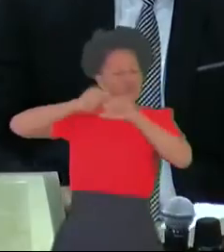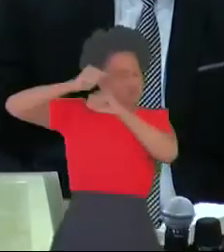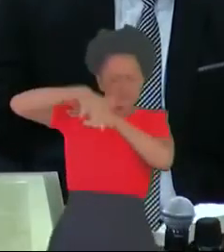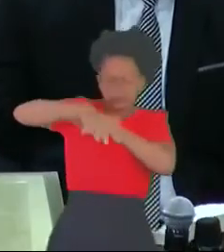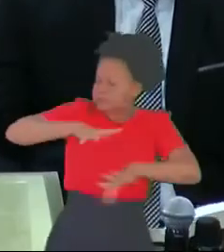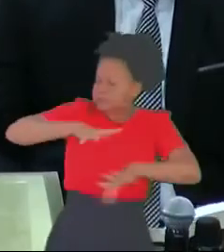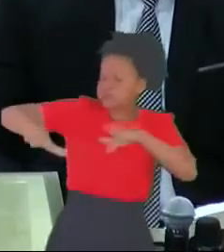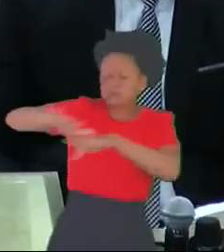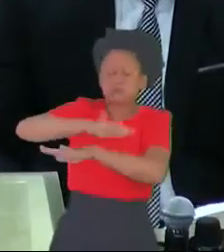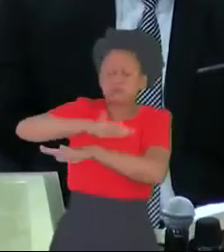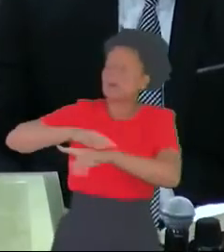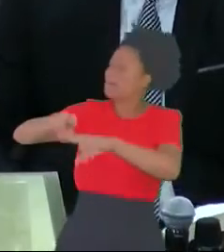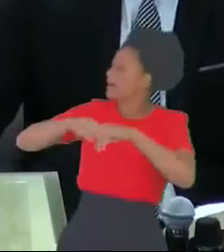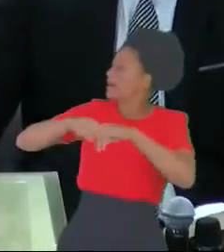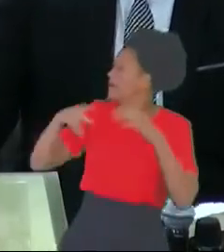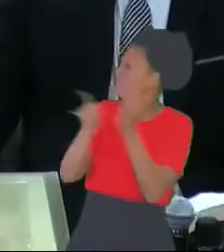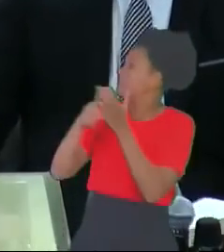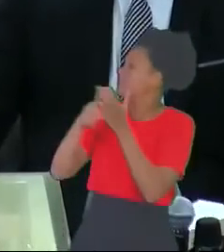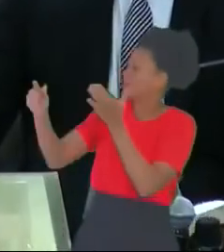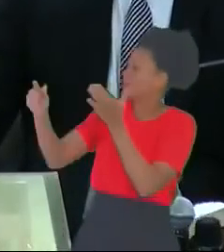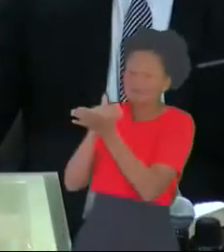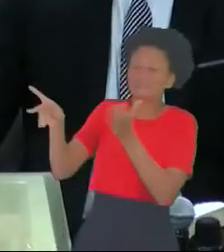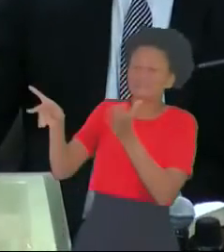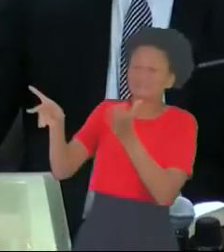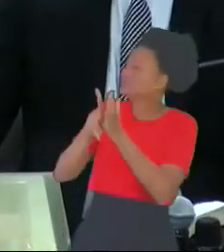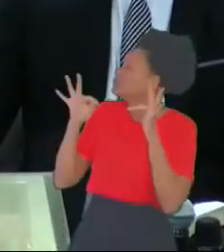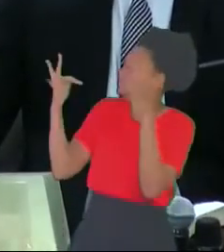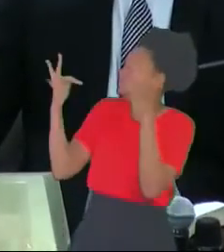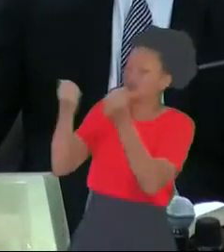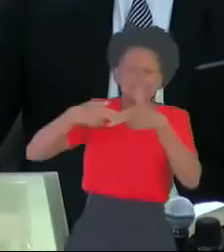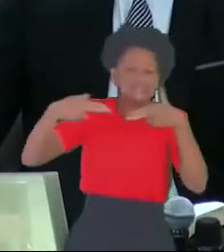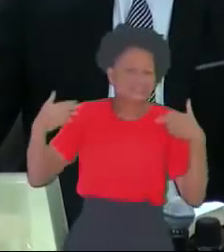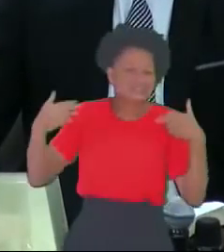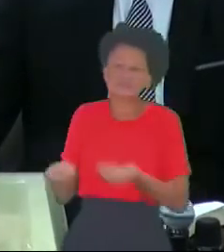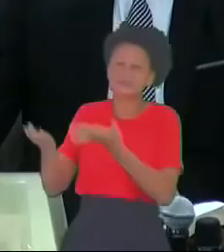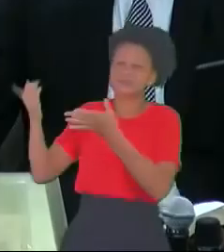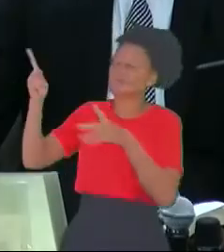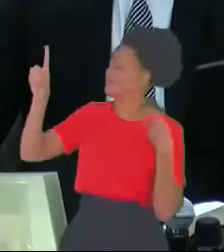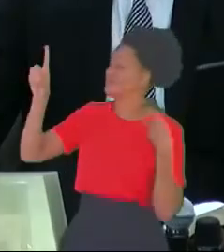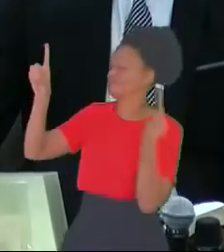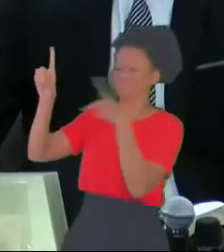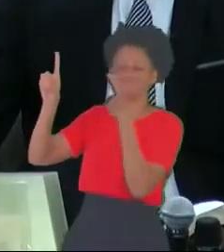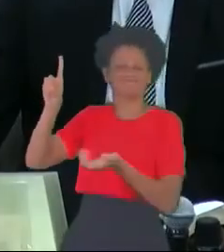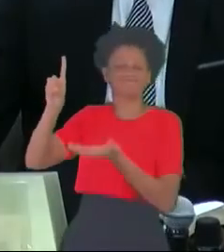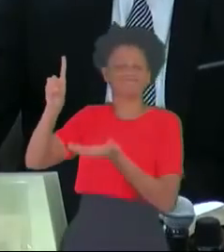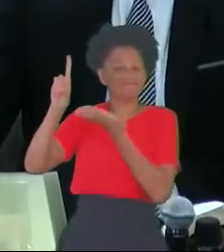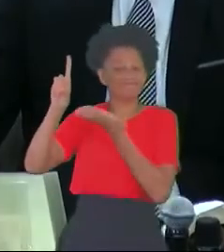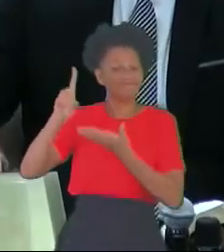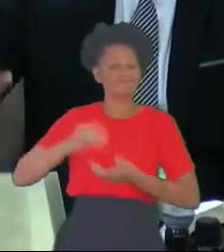Ele. Por Ele, nele, para Ele são todas as coisas.